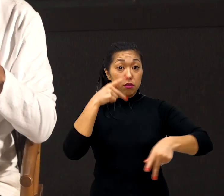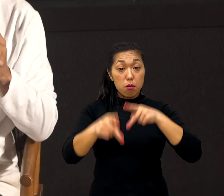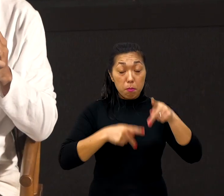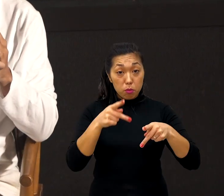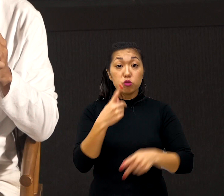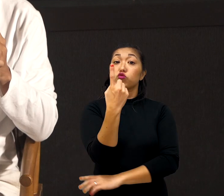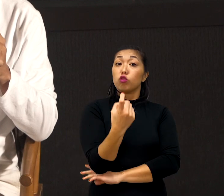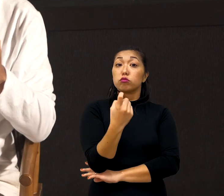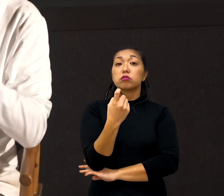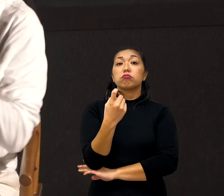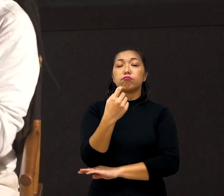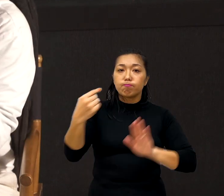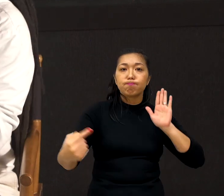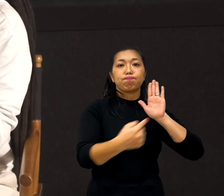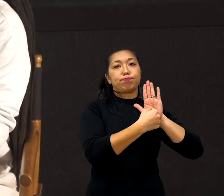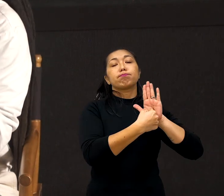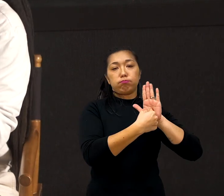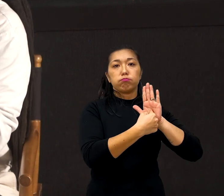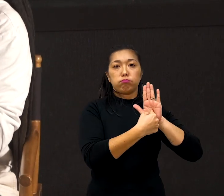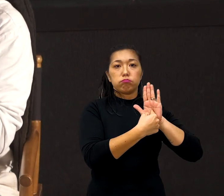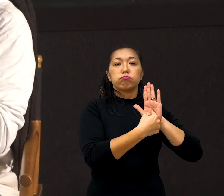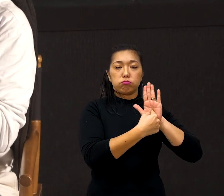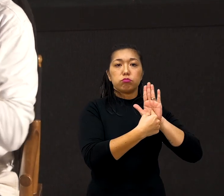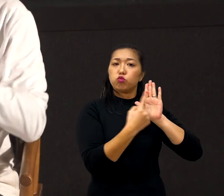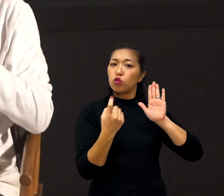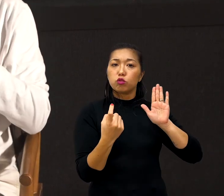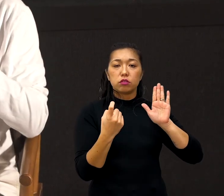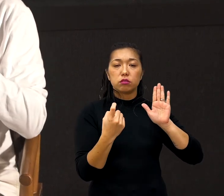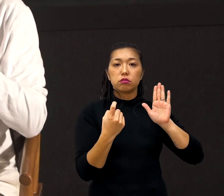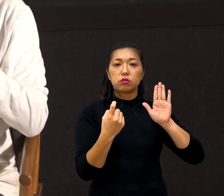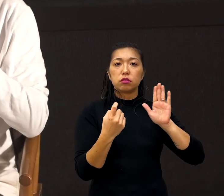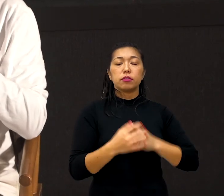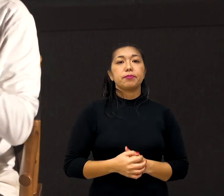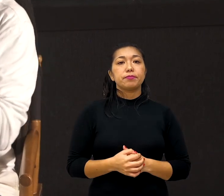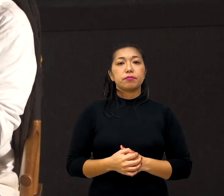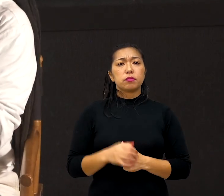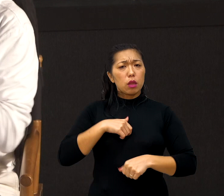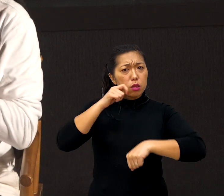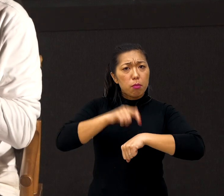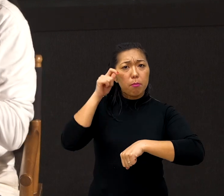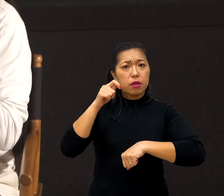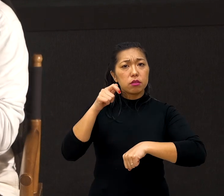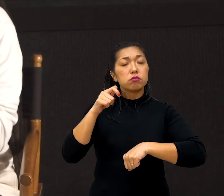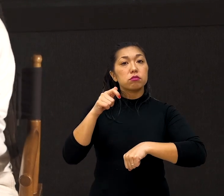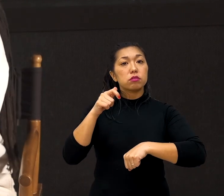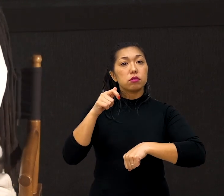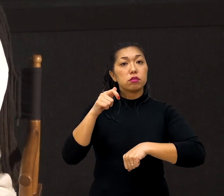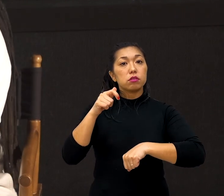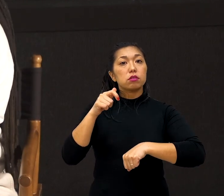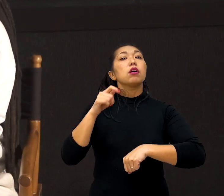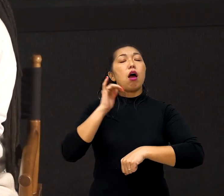contra a prefeita, contra todo mundo, um procurador muito doido, me ouviu, e, naquele momento, deu uma sentença de